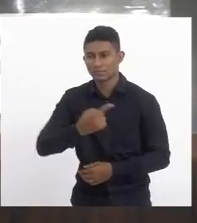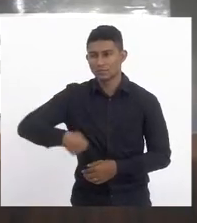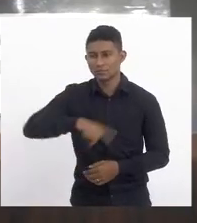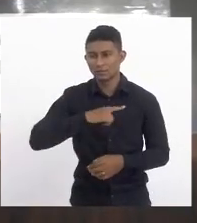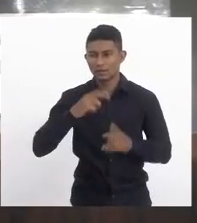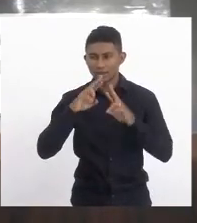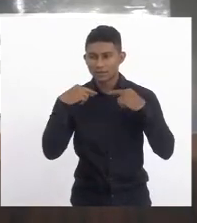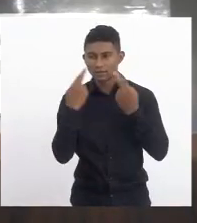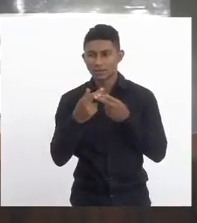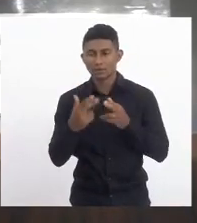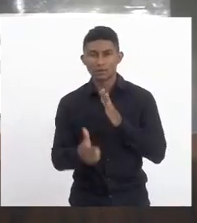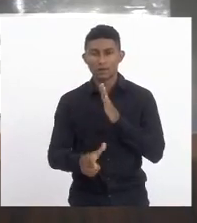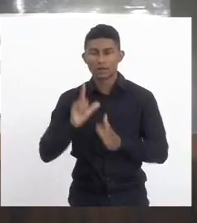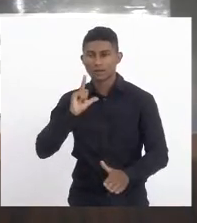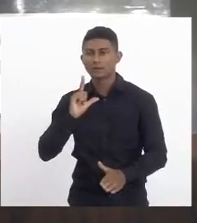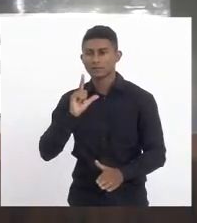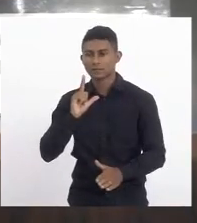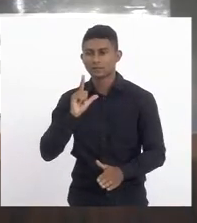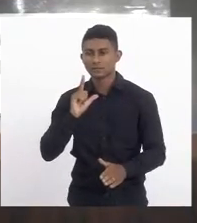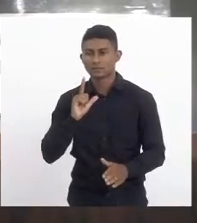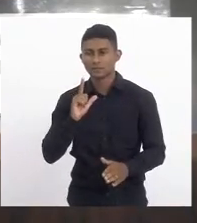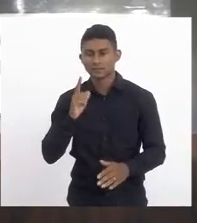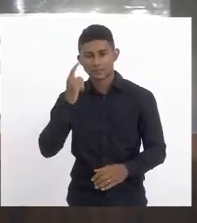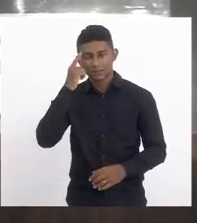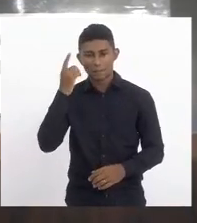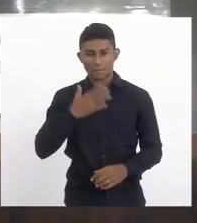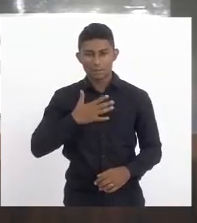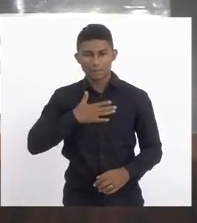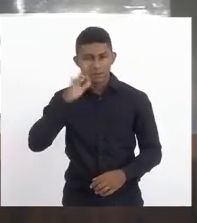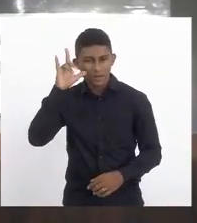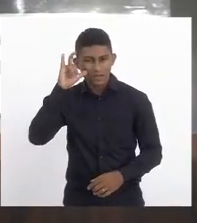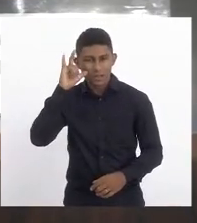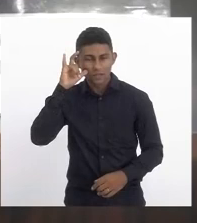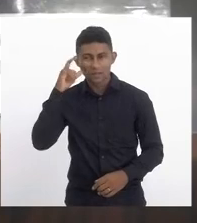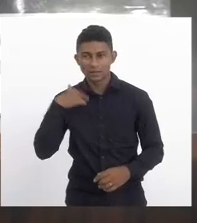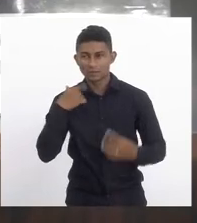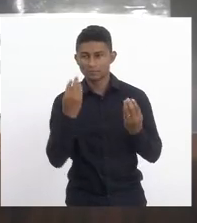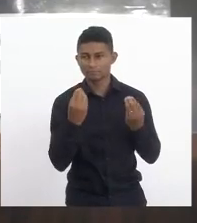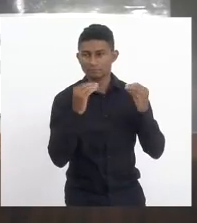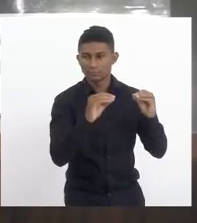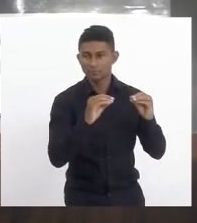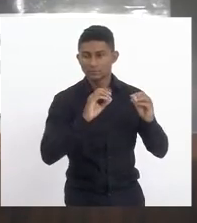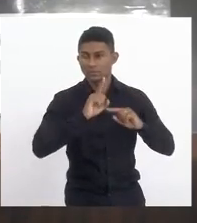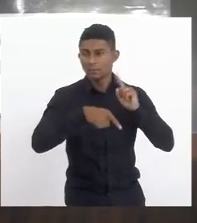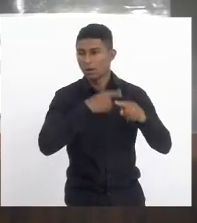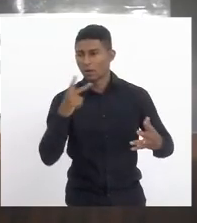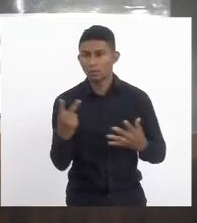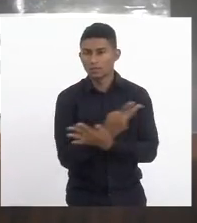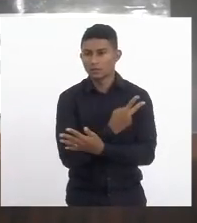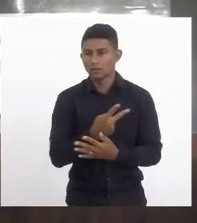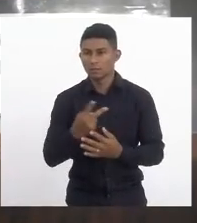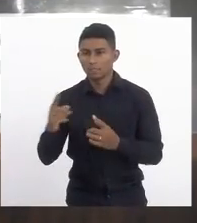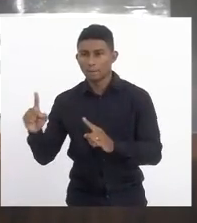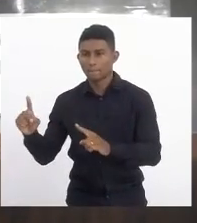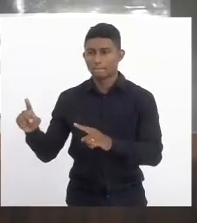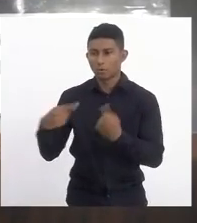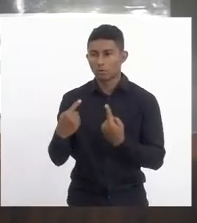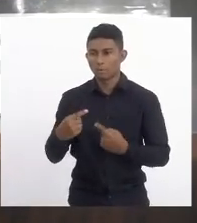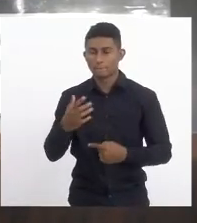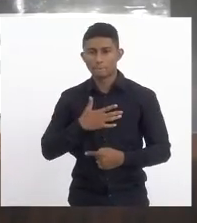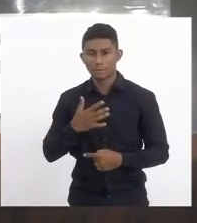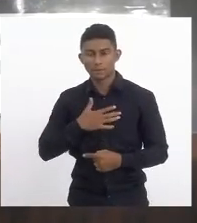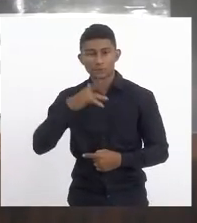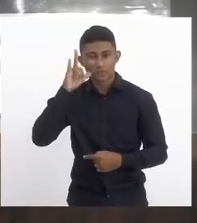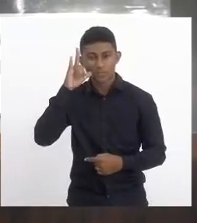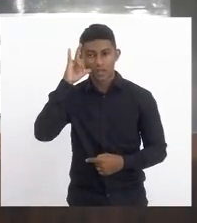reunião e foi a última postagem que eu fiz no meu Instagram. Depois eu tive um ataque e ficou fora do ar